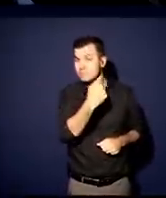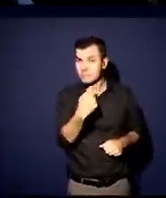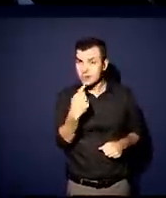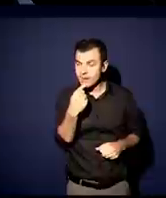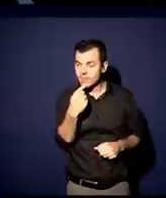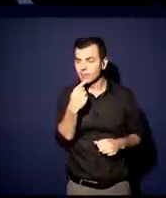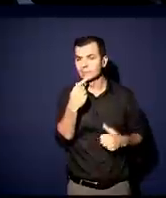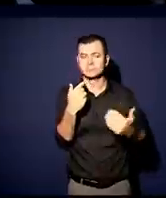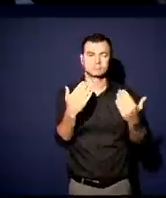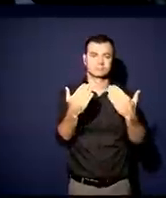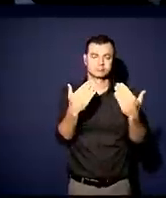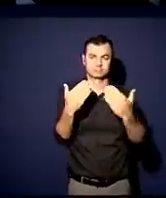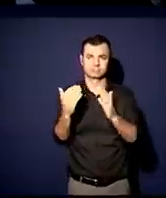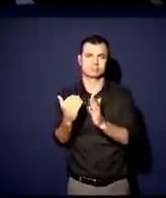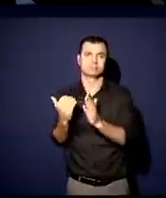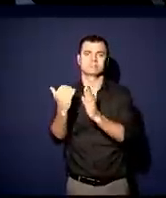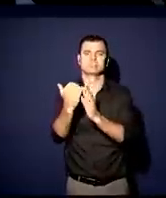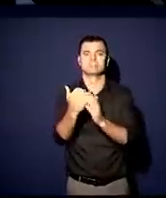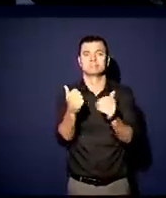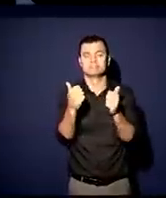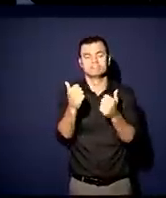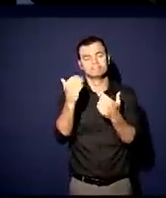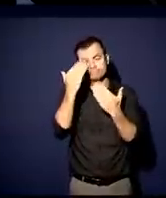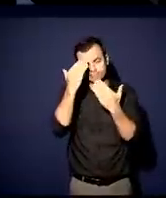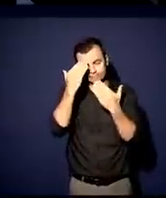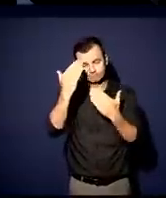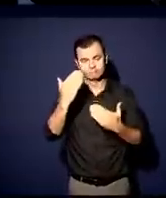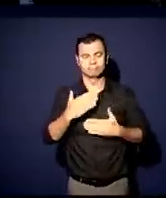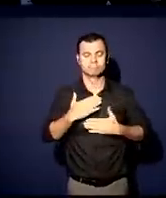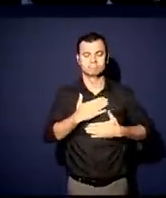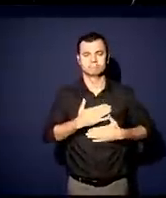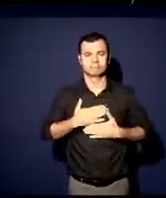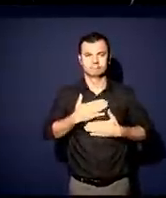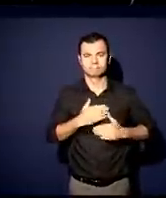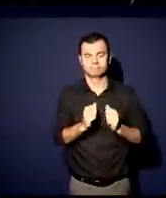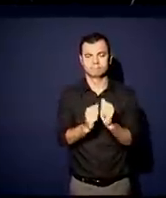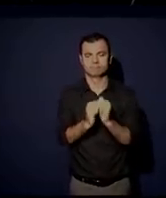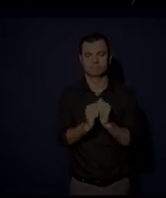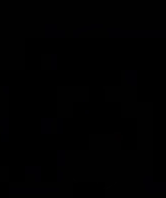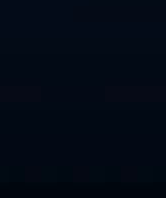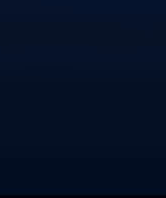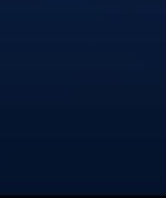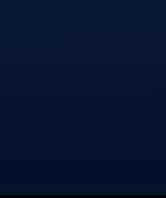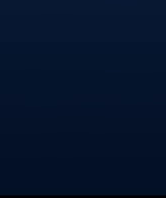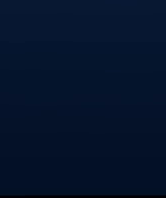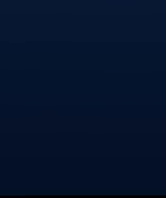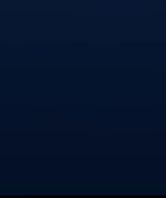né? Gente, muito obrigado, um prazer tê-los aqui conosco. Obrigado a todos.